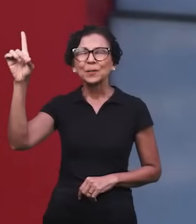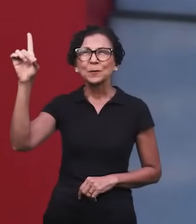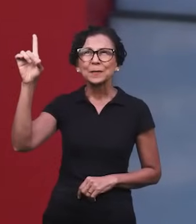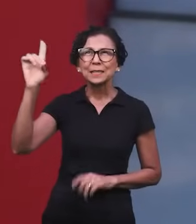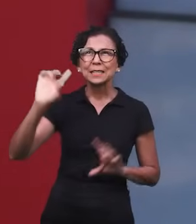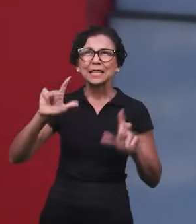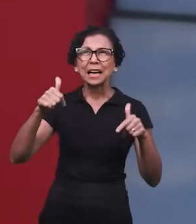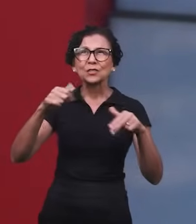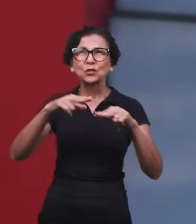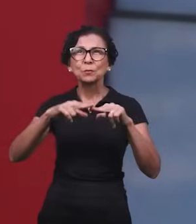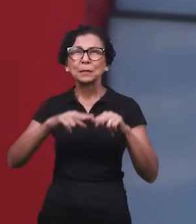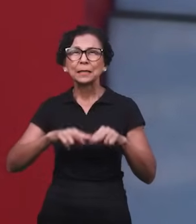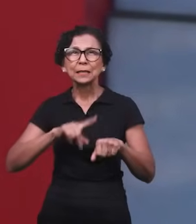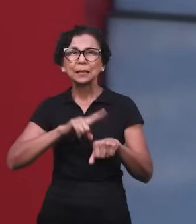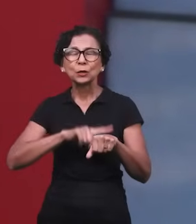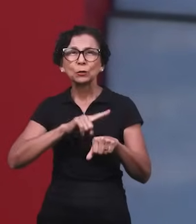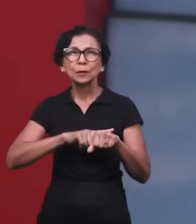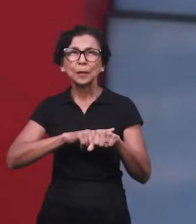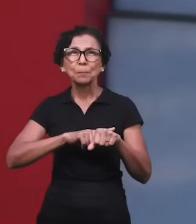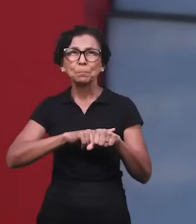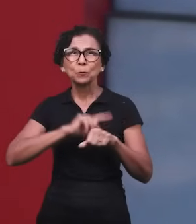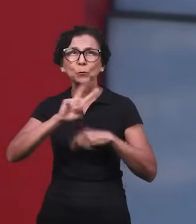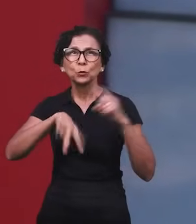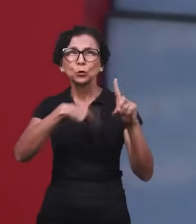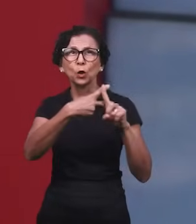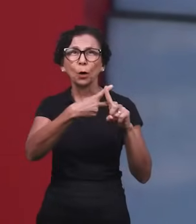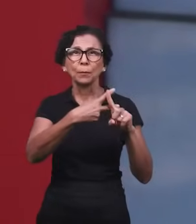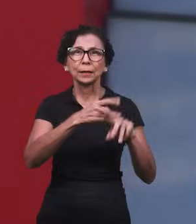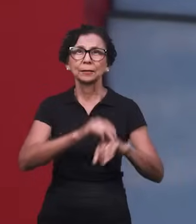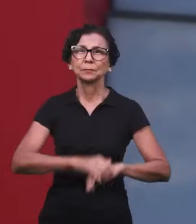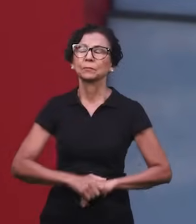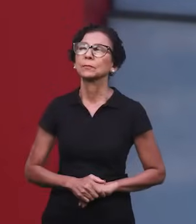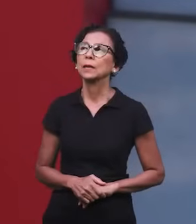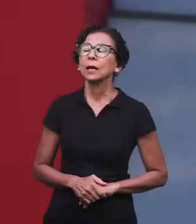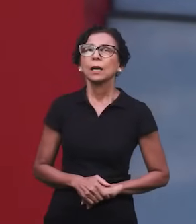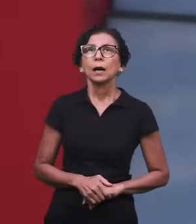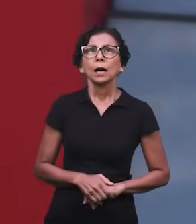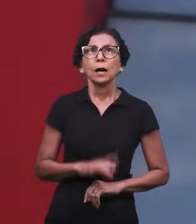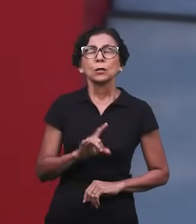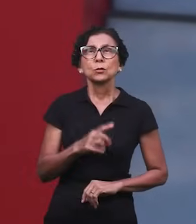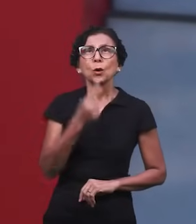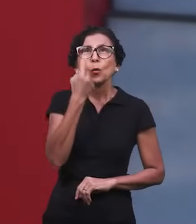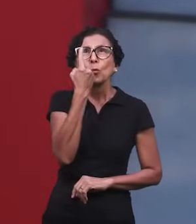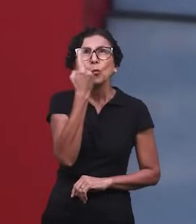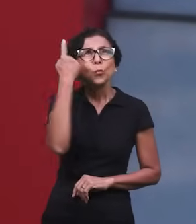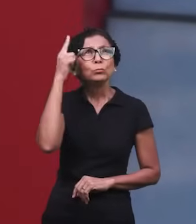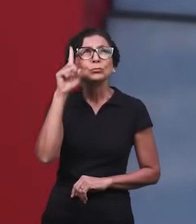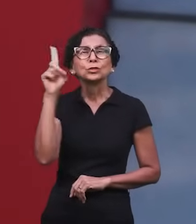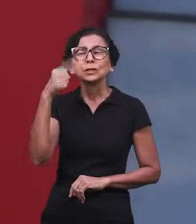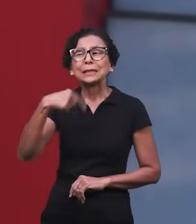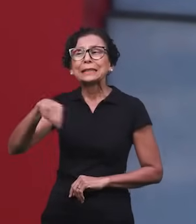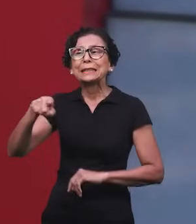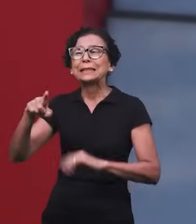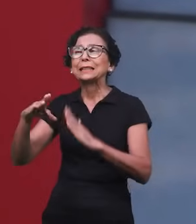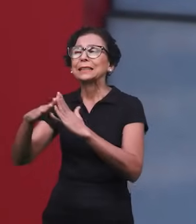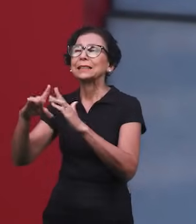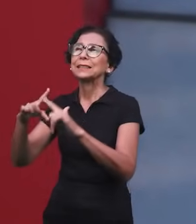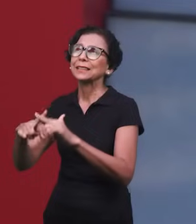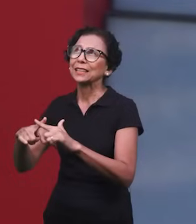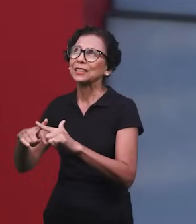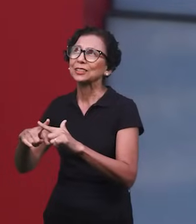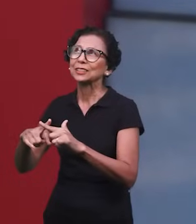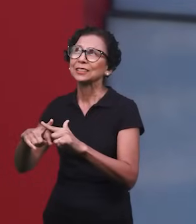se multiplicar. Então, eu só tenho um dia para ir na igreja. Você vai? Ah, mas eu tenho uma prova.